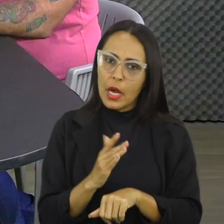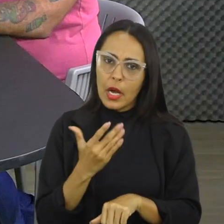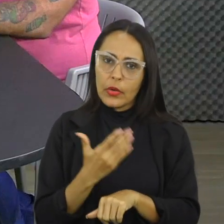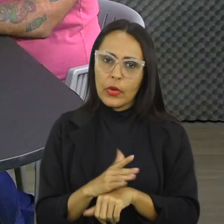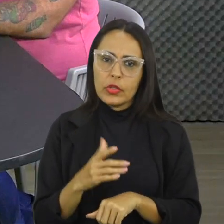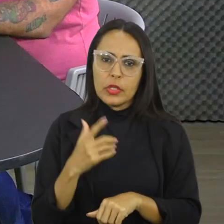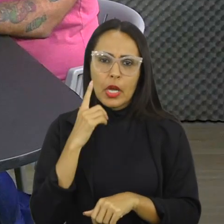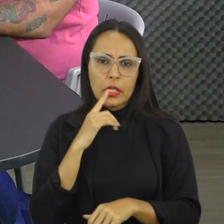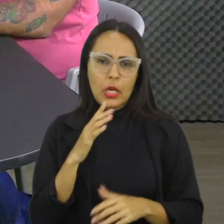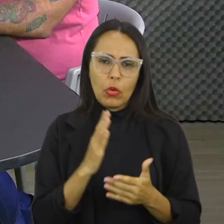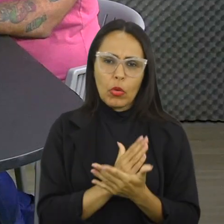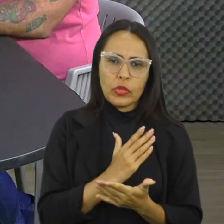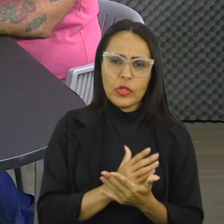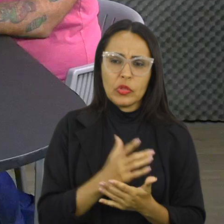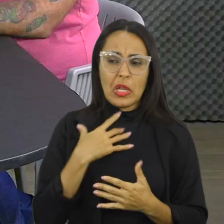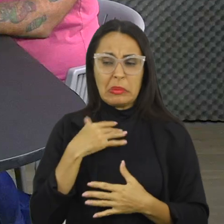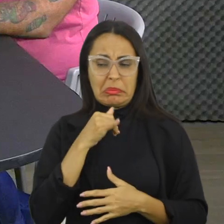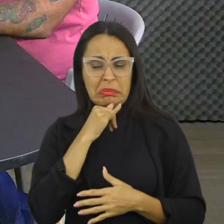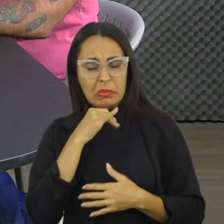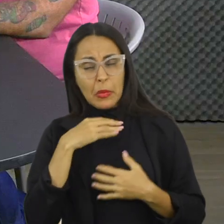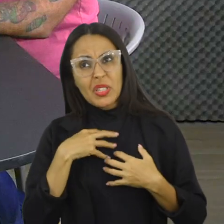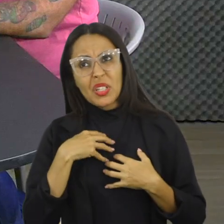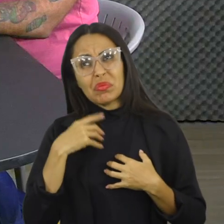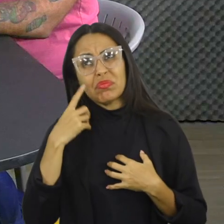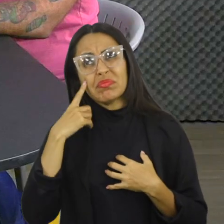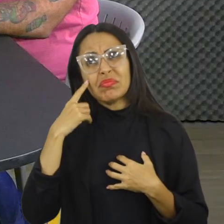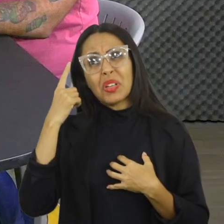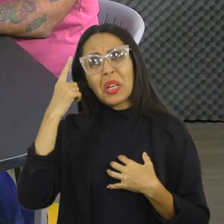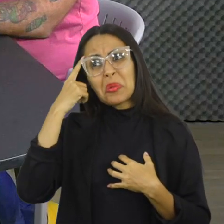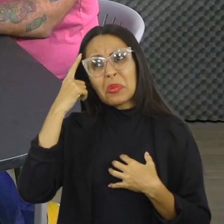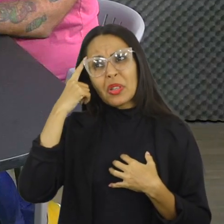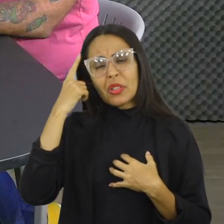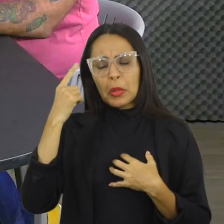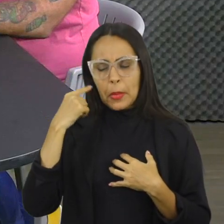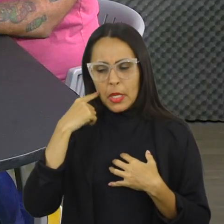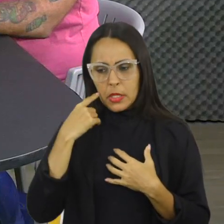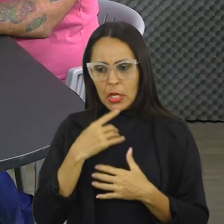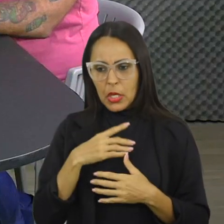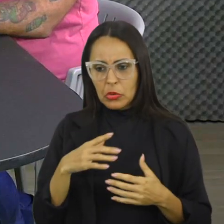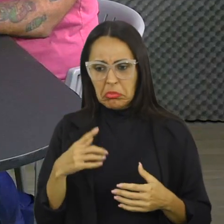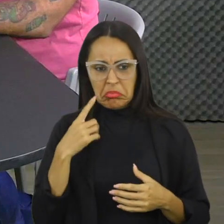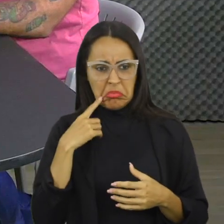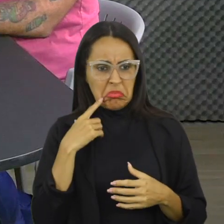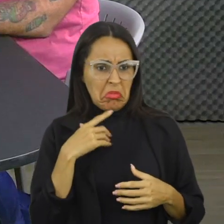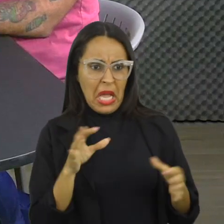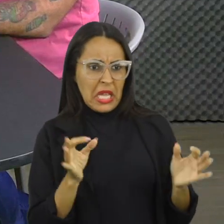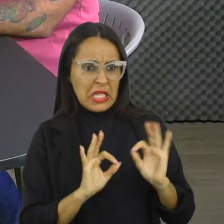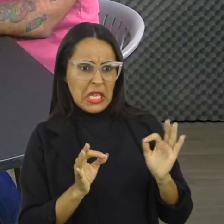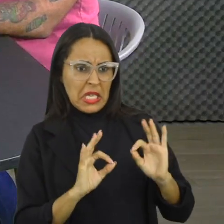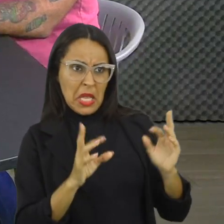frustrada muitas vezes, pensando, meu Deus, eu vou sair desse negócio aqui, ninguém me obedece.